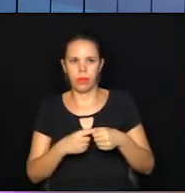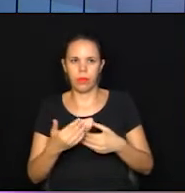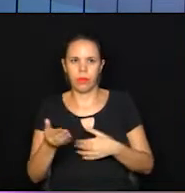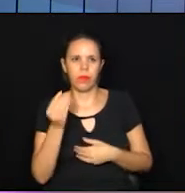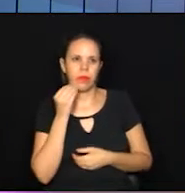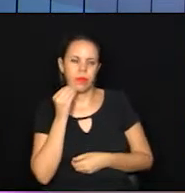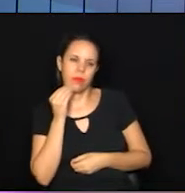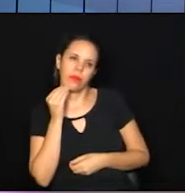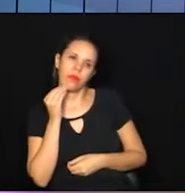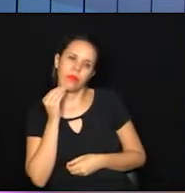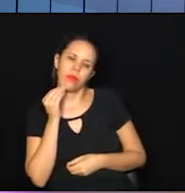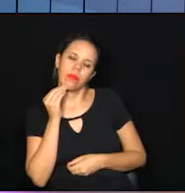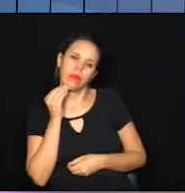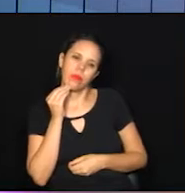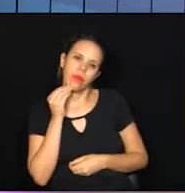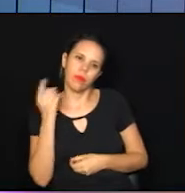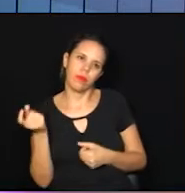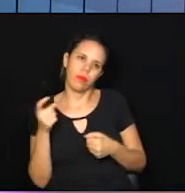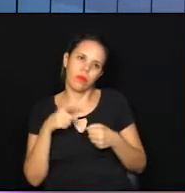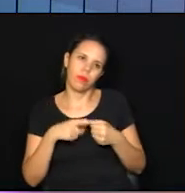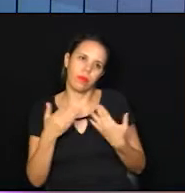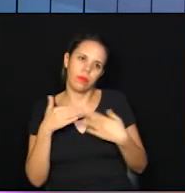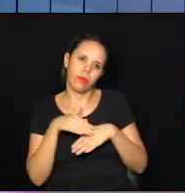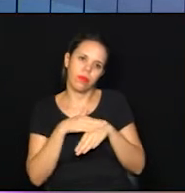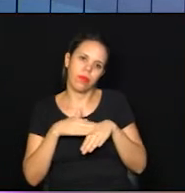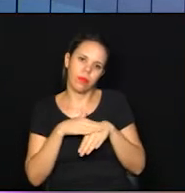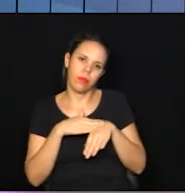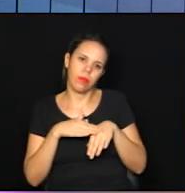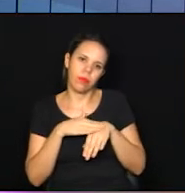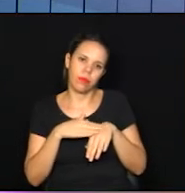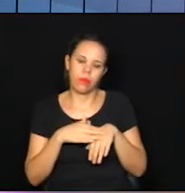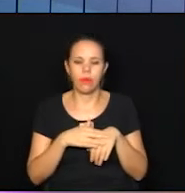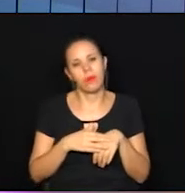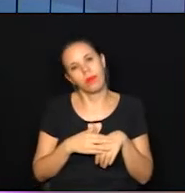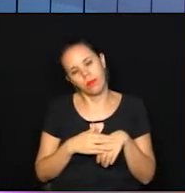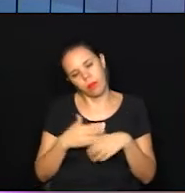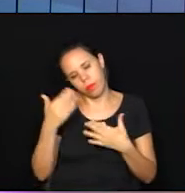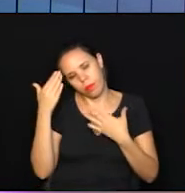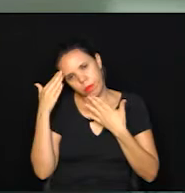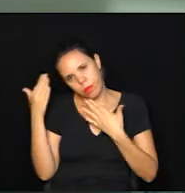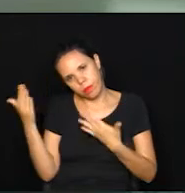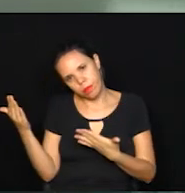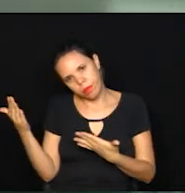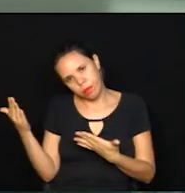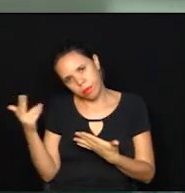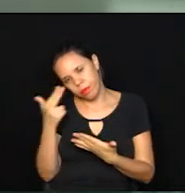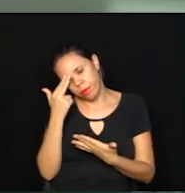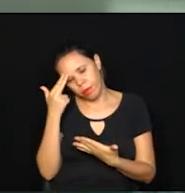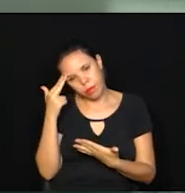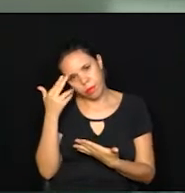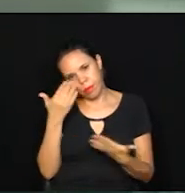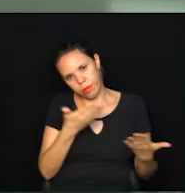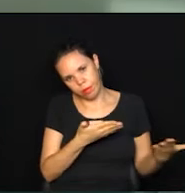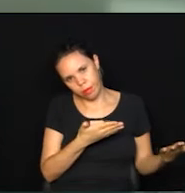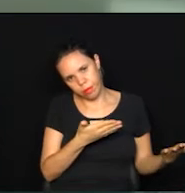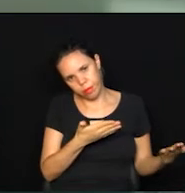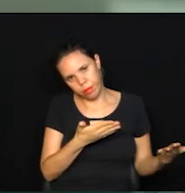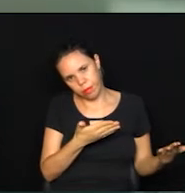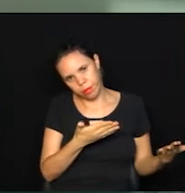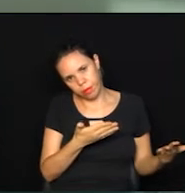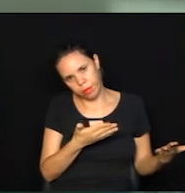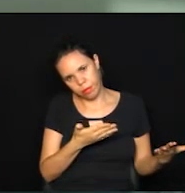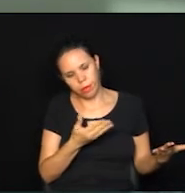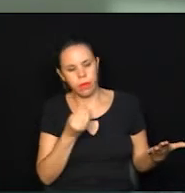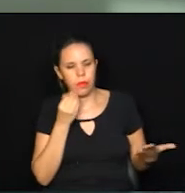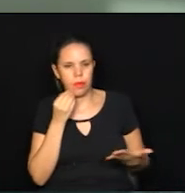próxima oportunidade para a gente poder voltar a conversar. Eu que agradeço, Gabriel, e muito obrigado